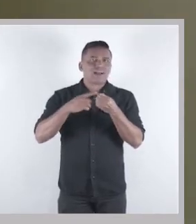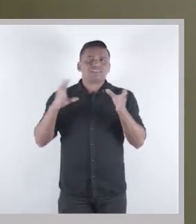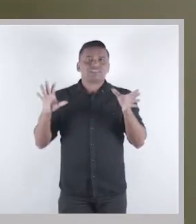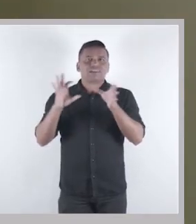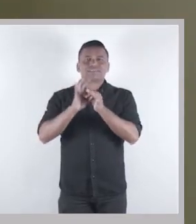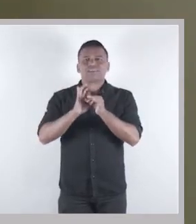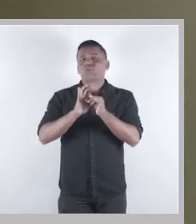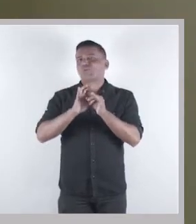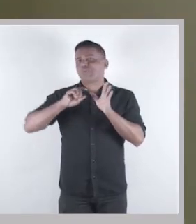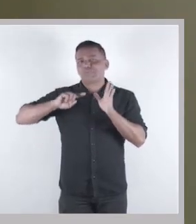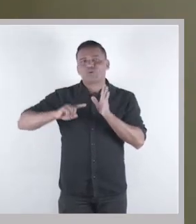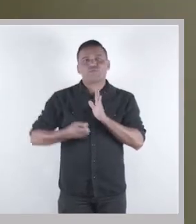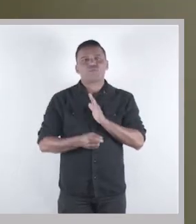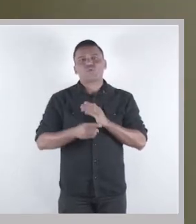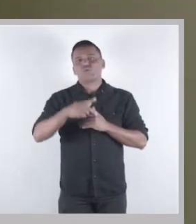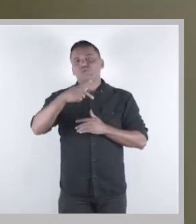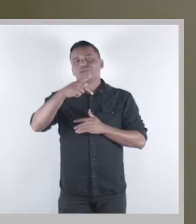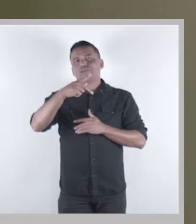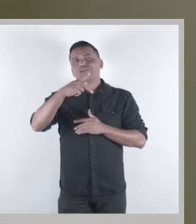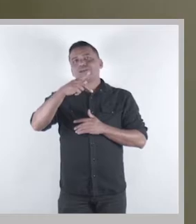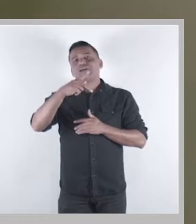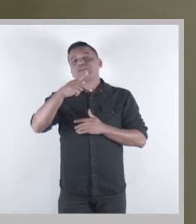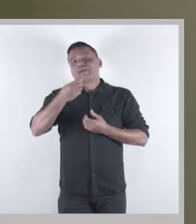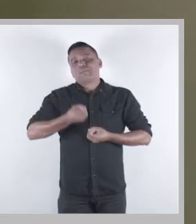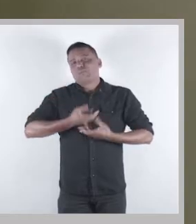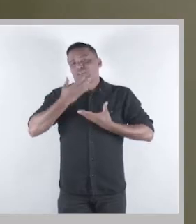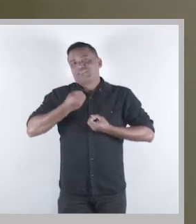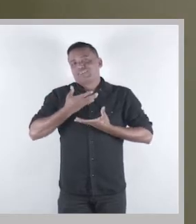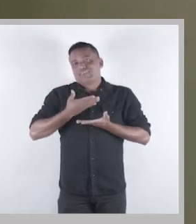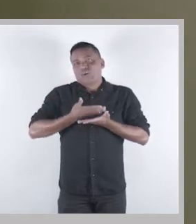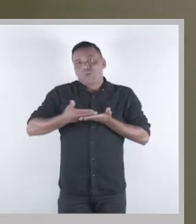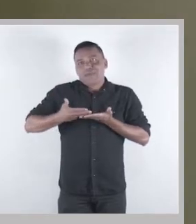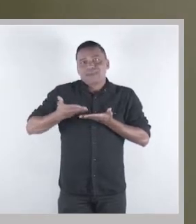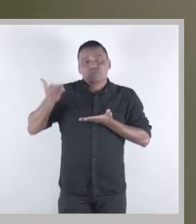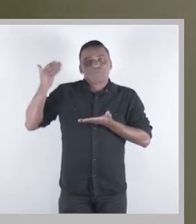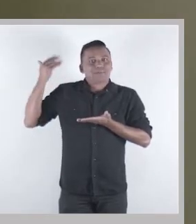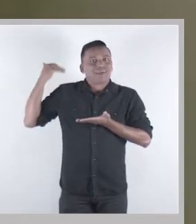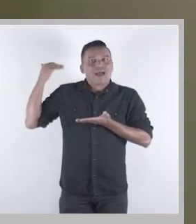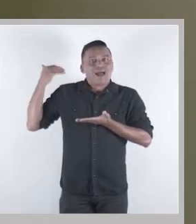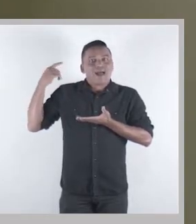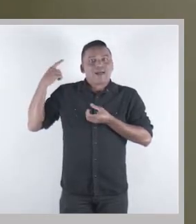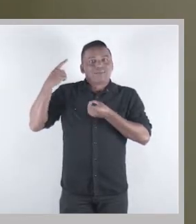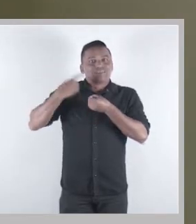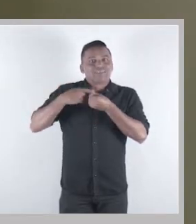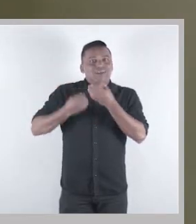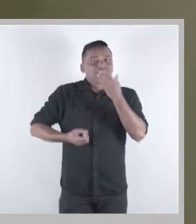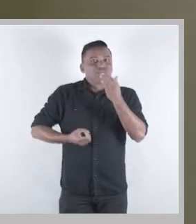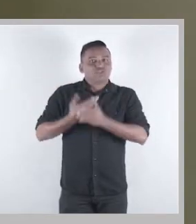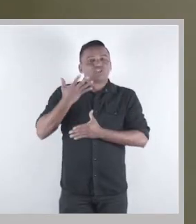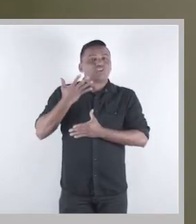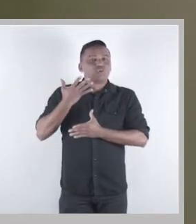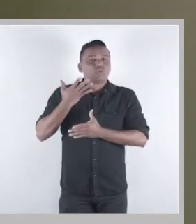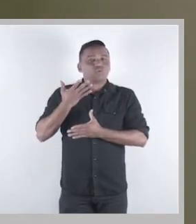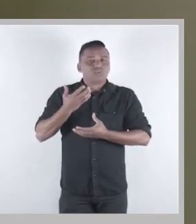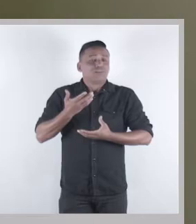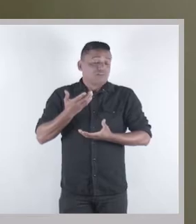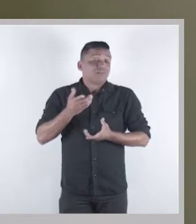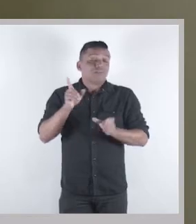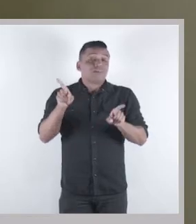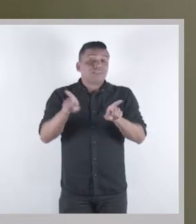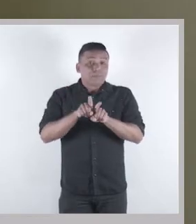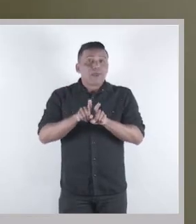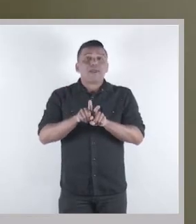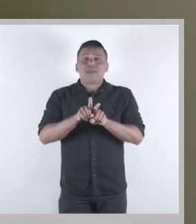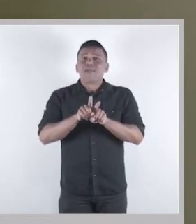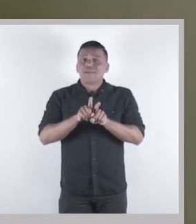início da cidade assim você vê é poetas é aparecendo e tal é eu acho silicone